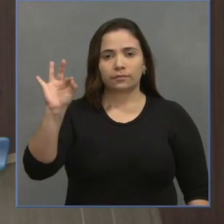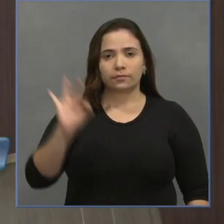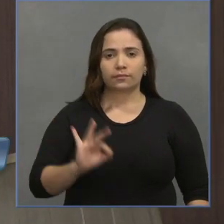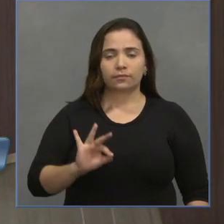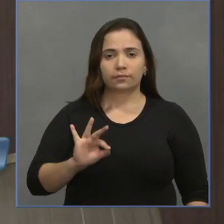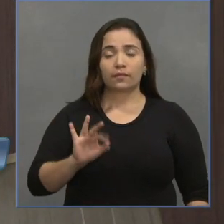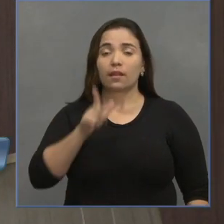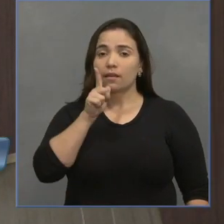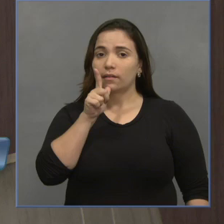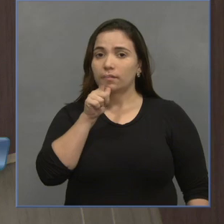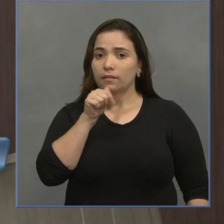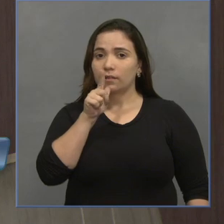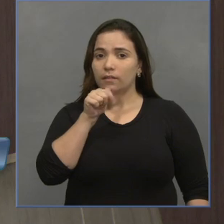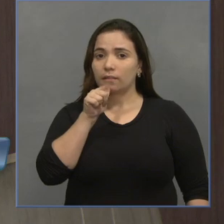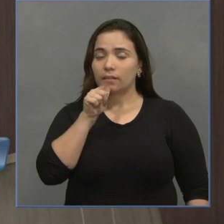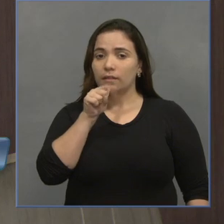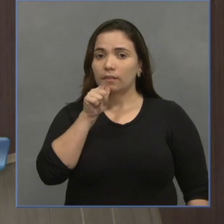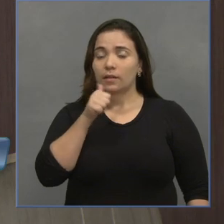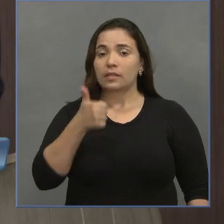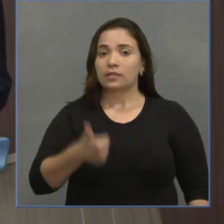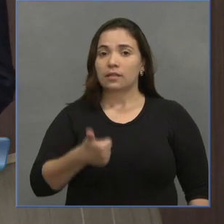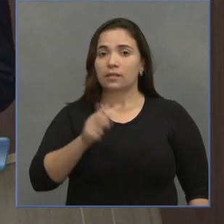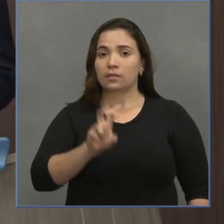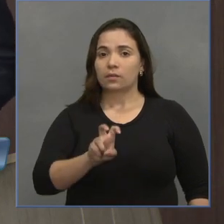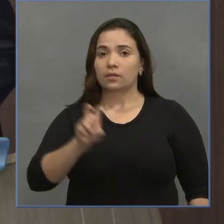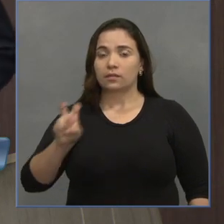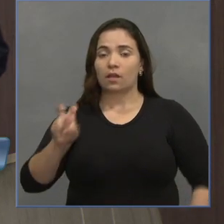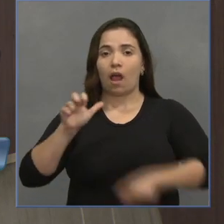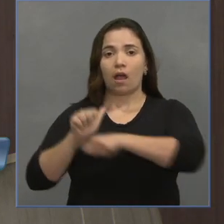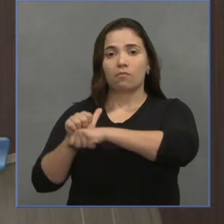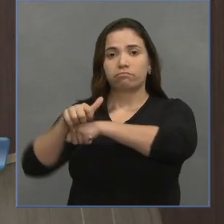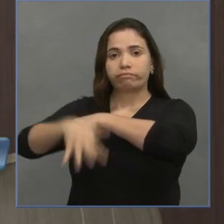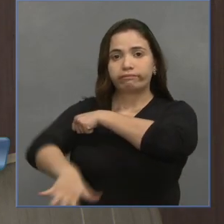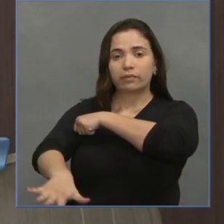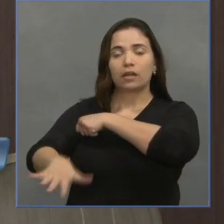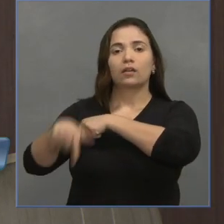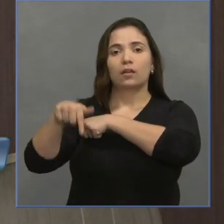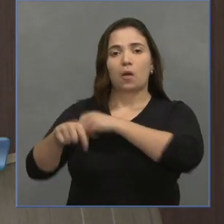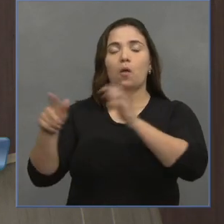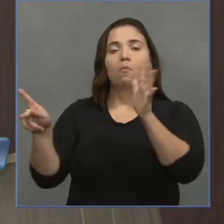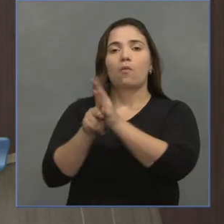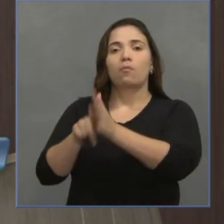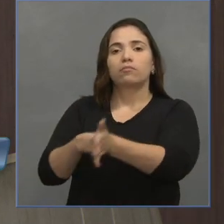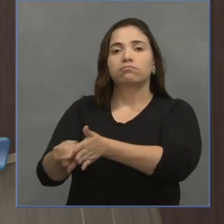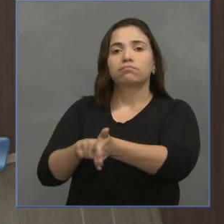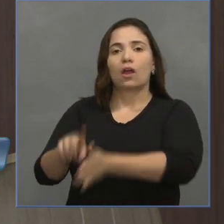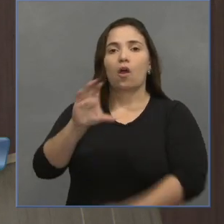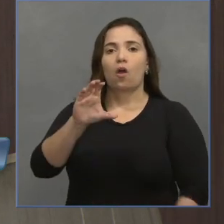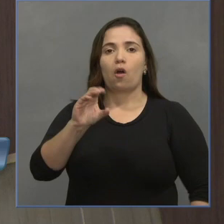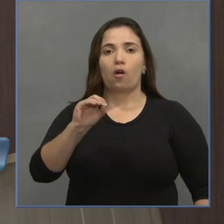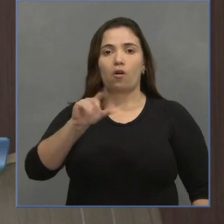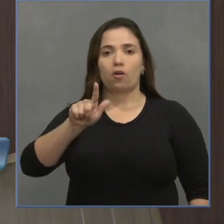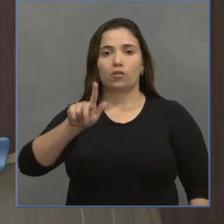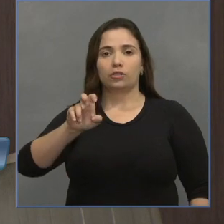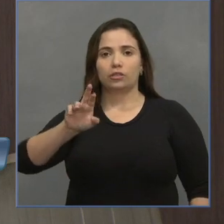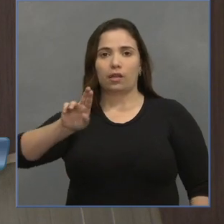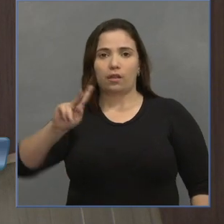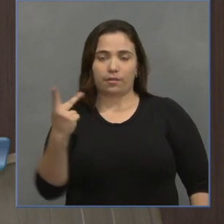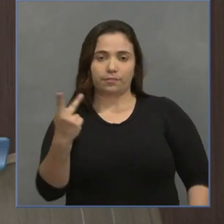de água nos 155 açudes monitorados pela COGER. Mas enquanto nós